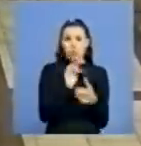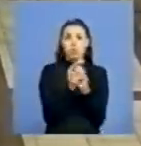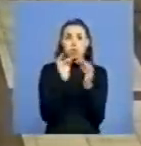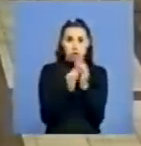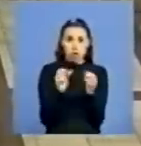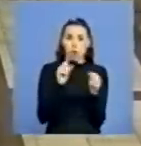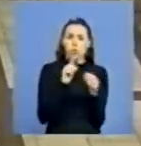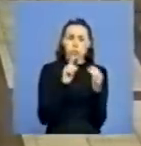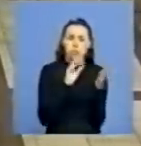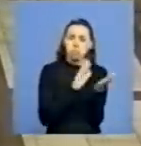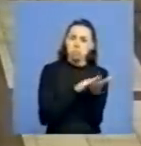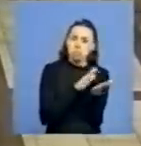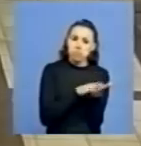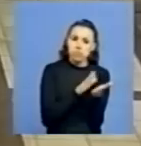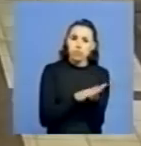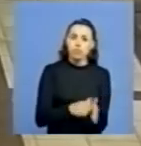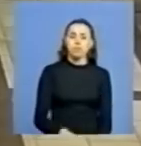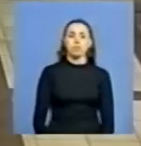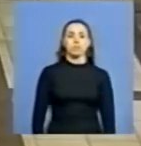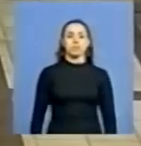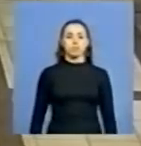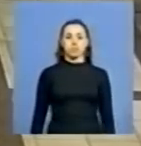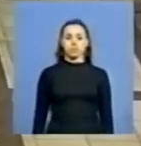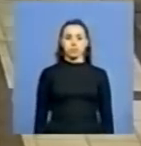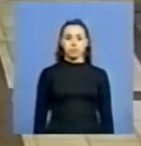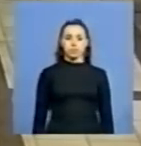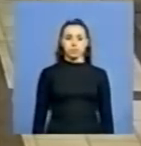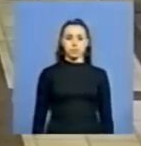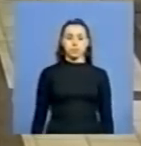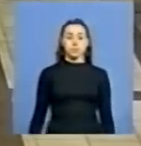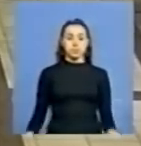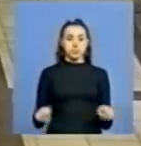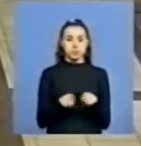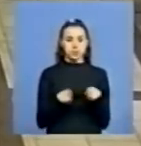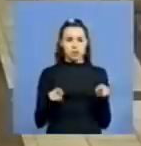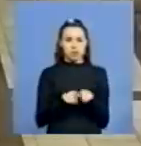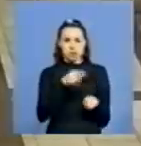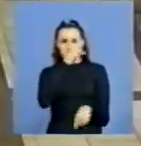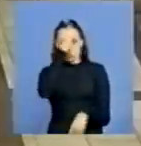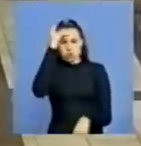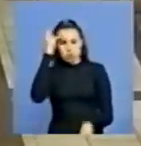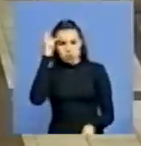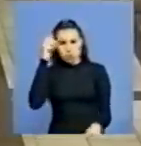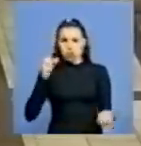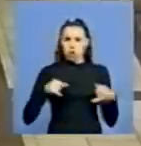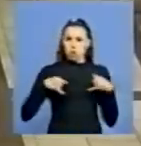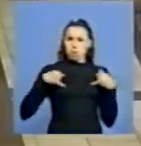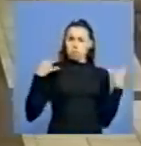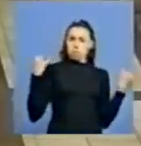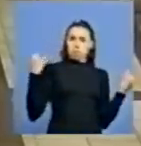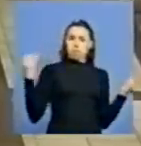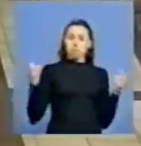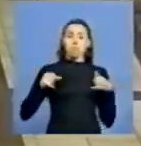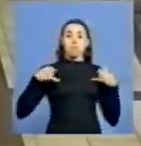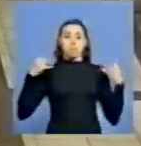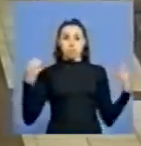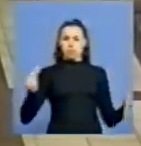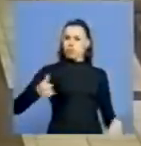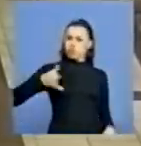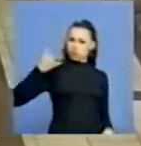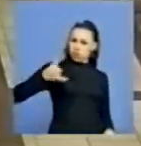Segura. que estão aqui presentes.